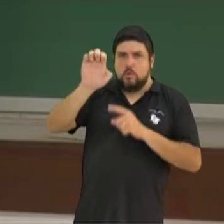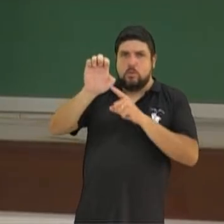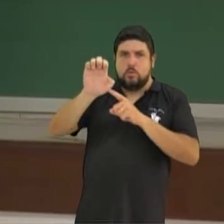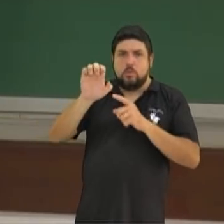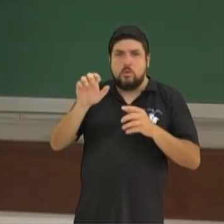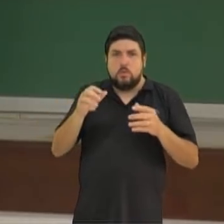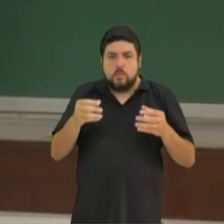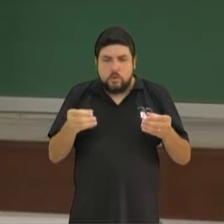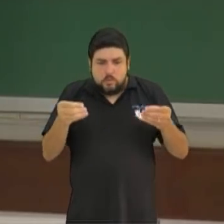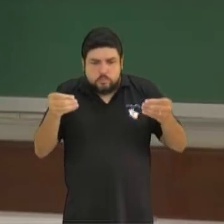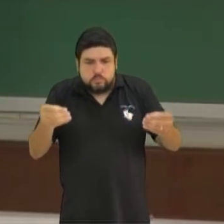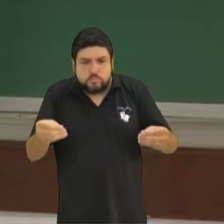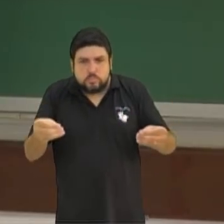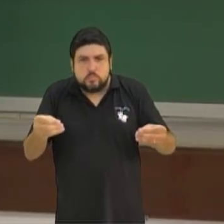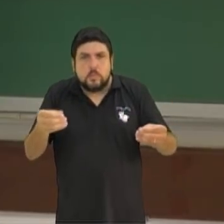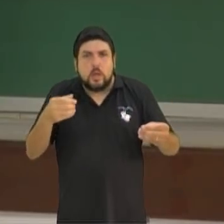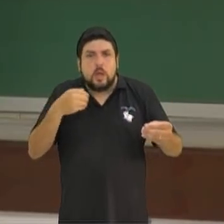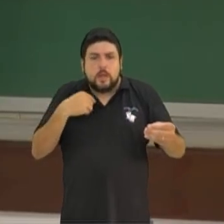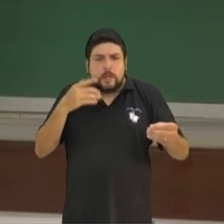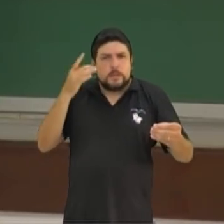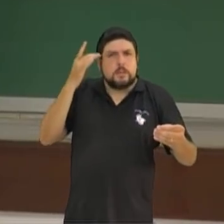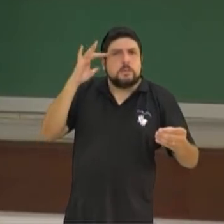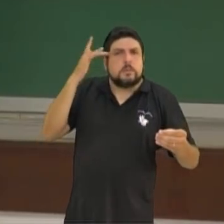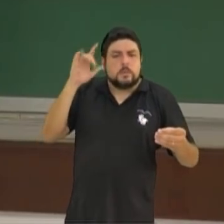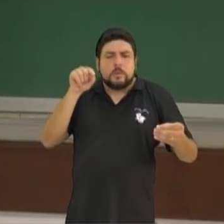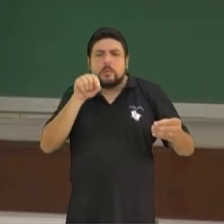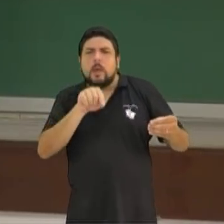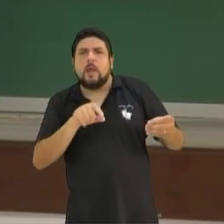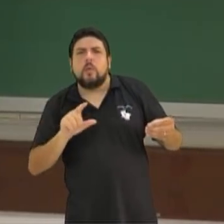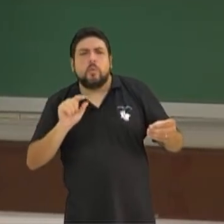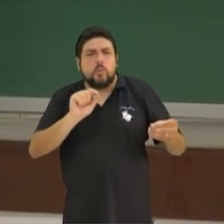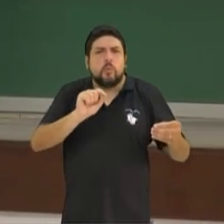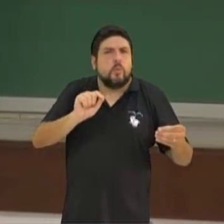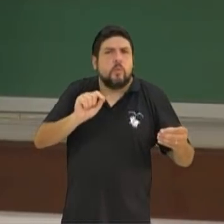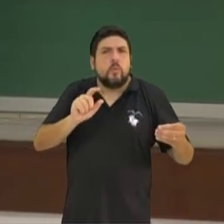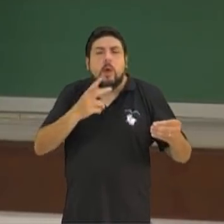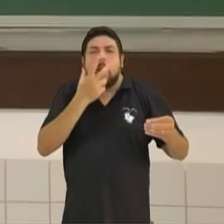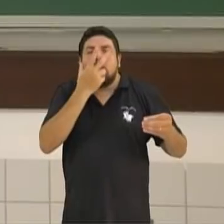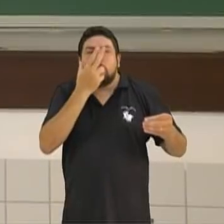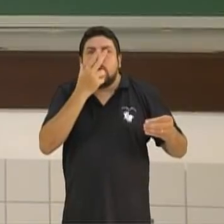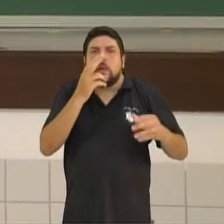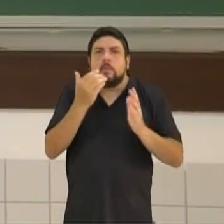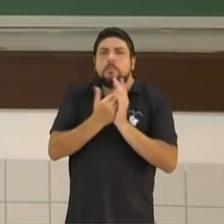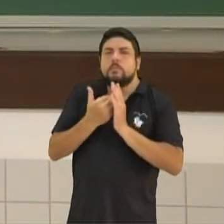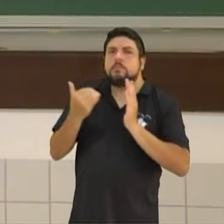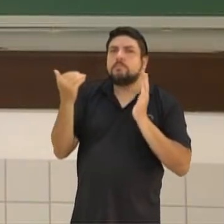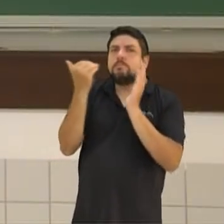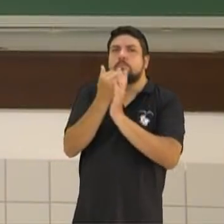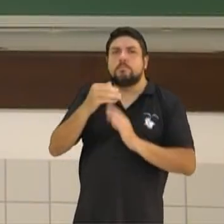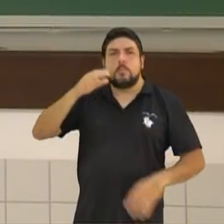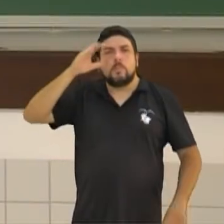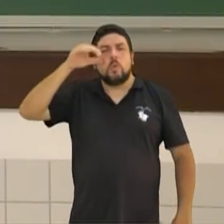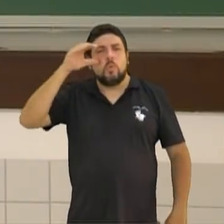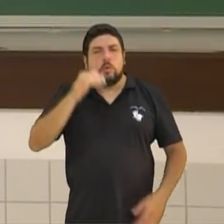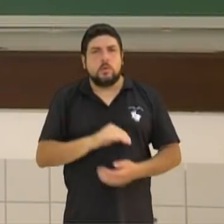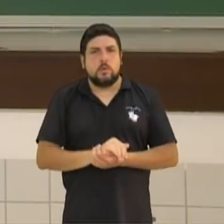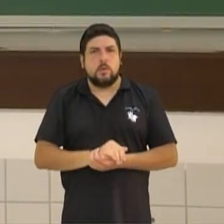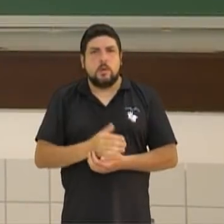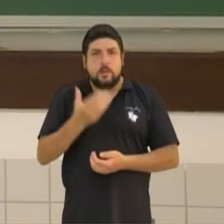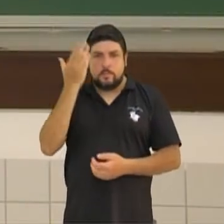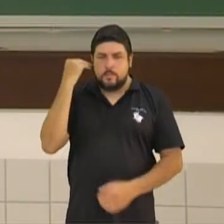tinha ali, deixava eles curiosos a descobrir, a explorar, a saber o que tinha ali. Você pega os mapas medievais, eles trazem